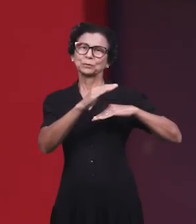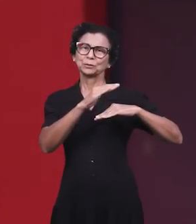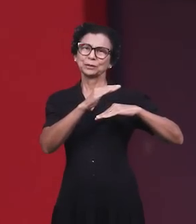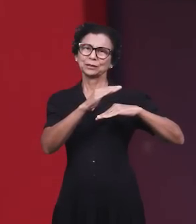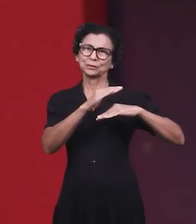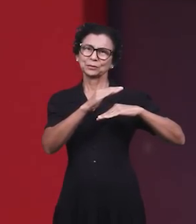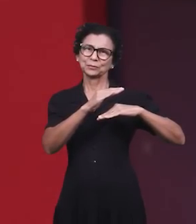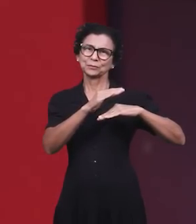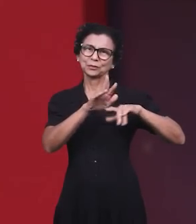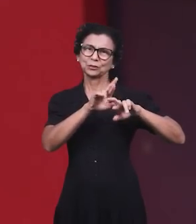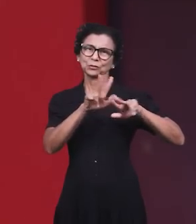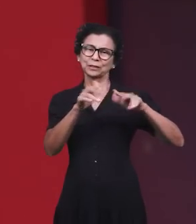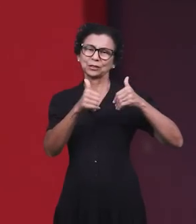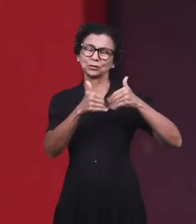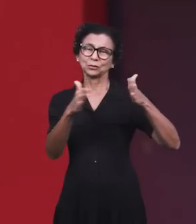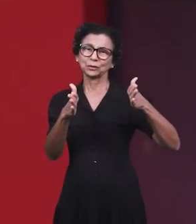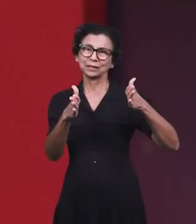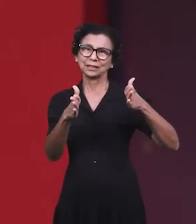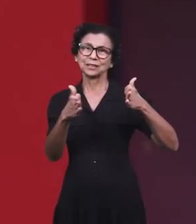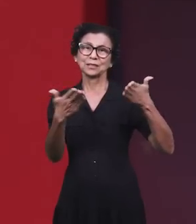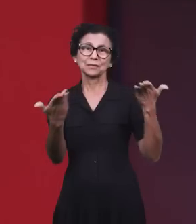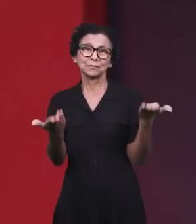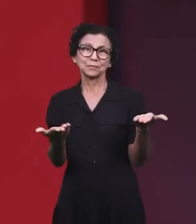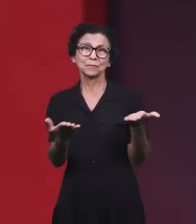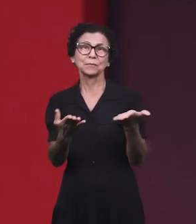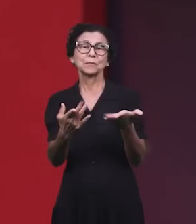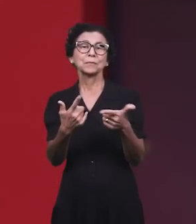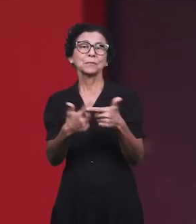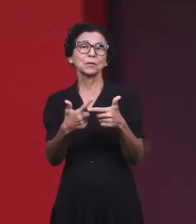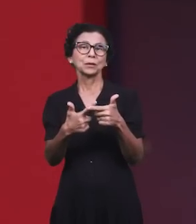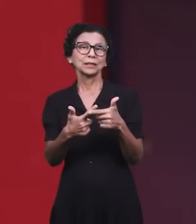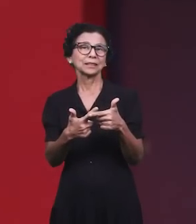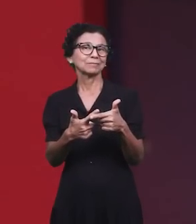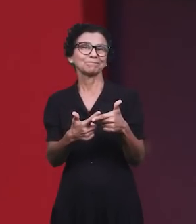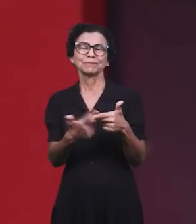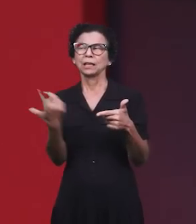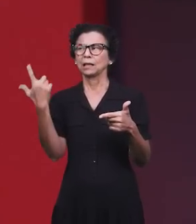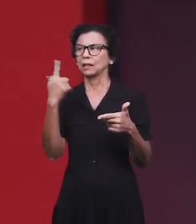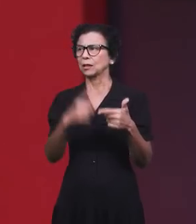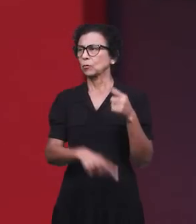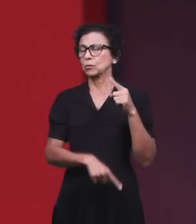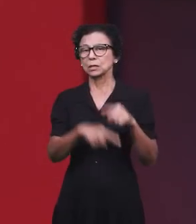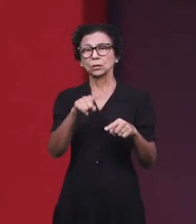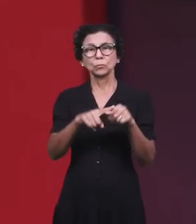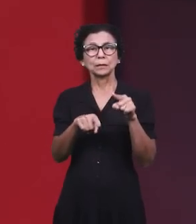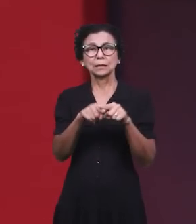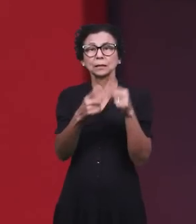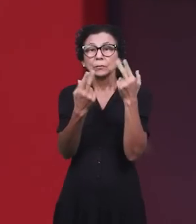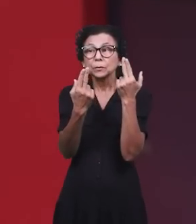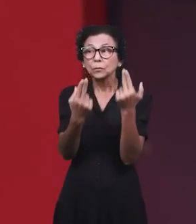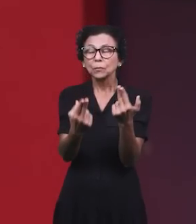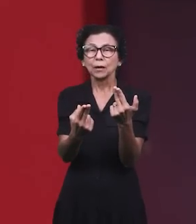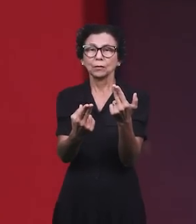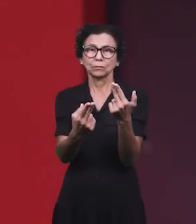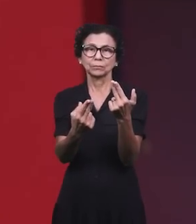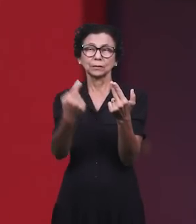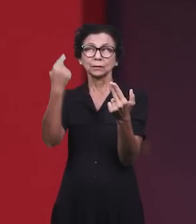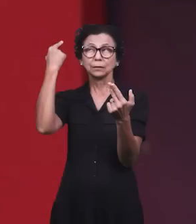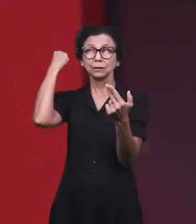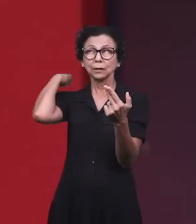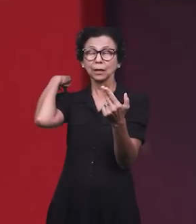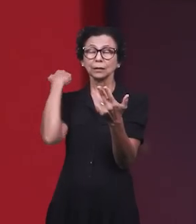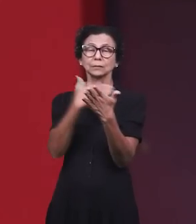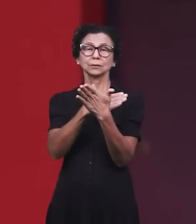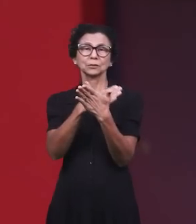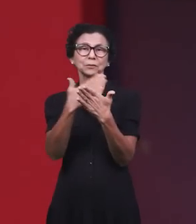inicial. Isso se dá por uma questão de você não conseguir mais ao material, exigir do material o primeiro desempenho. Então,